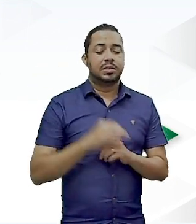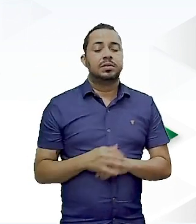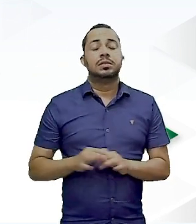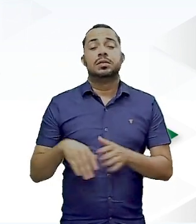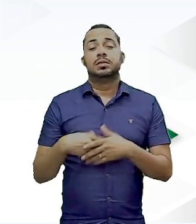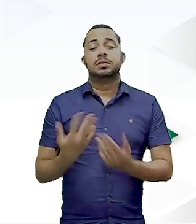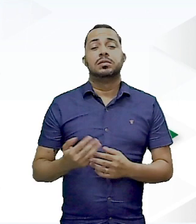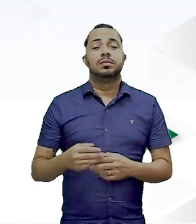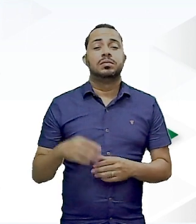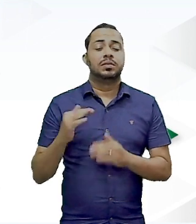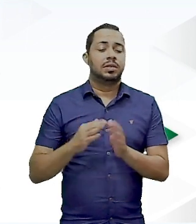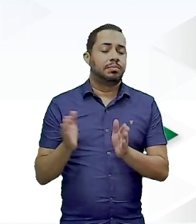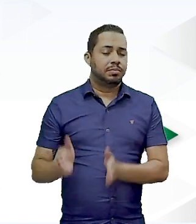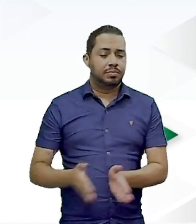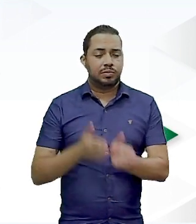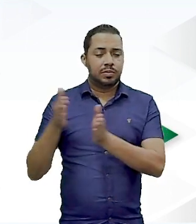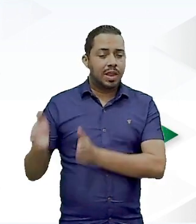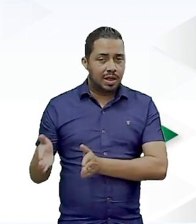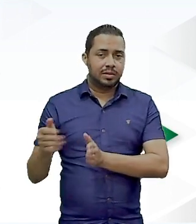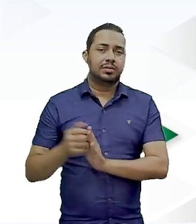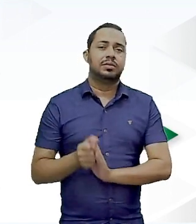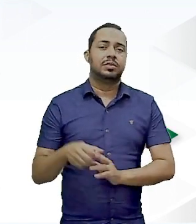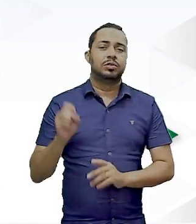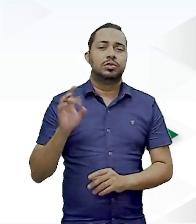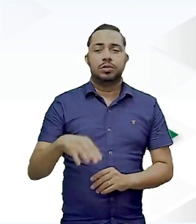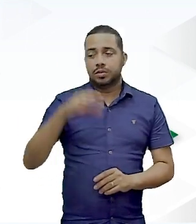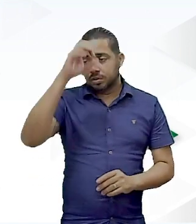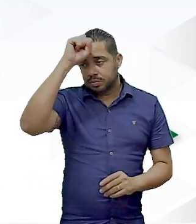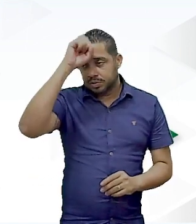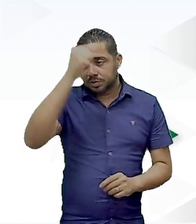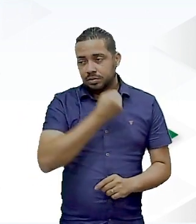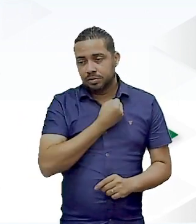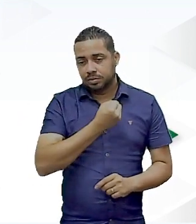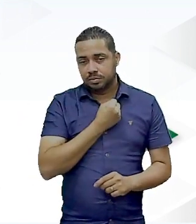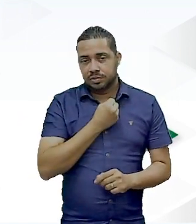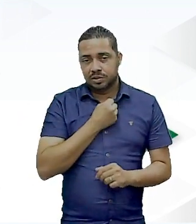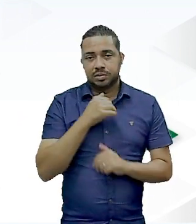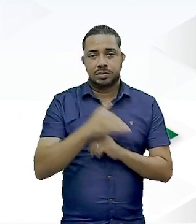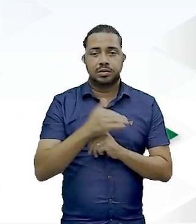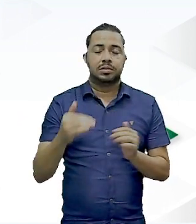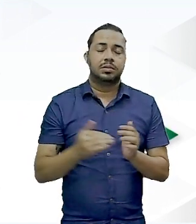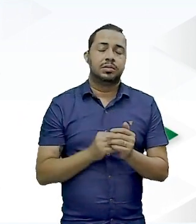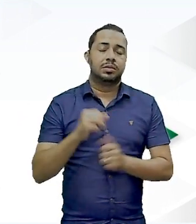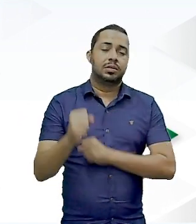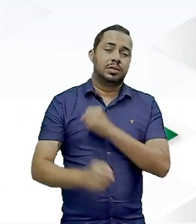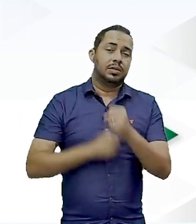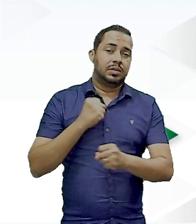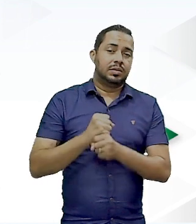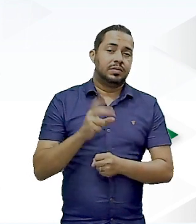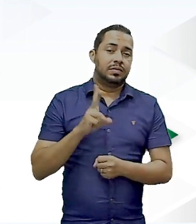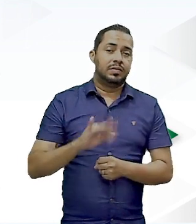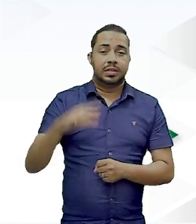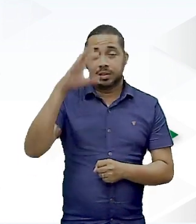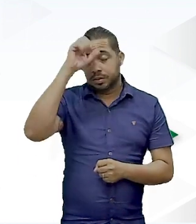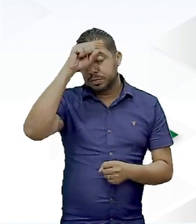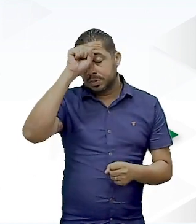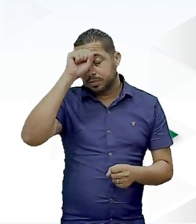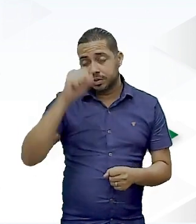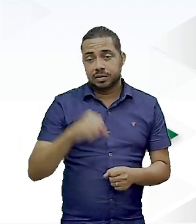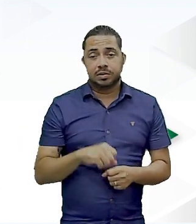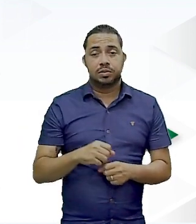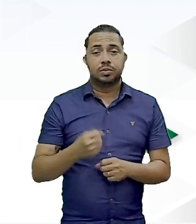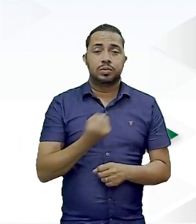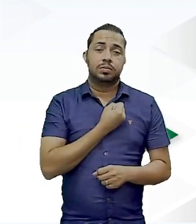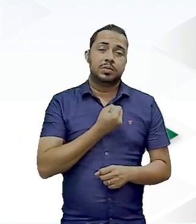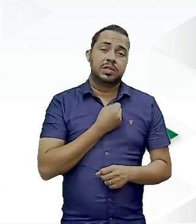Aí você vai pular essa parte, só vai aprender os números inteiros no próximo ano. Mas vai aprender conosco o número